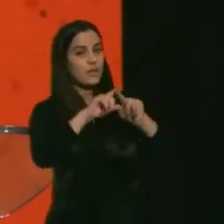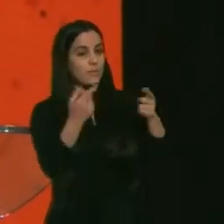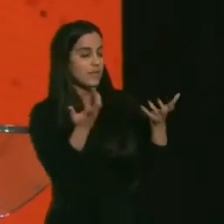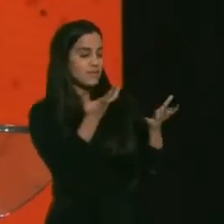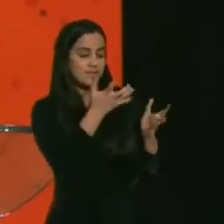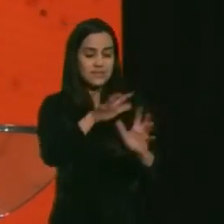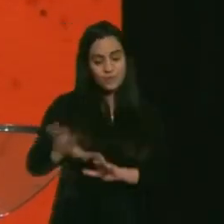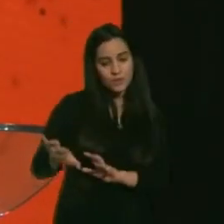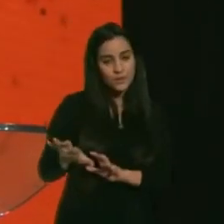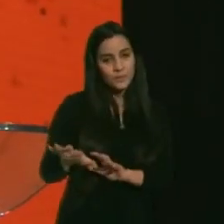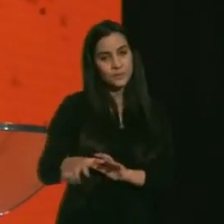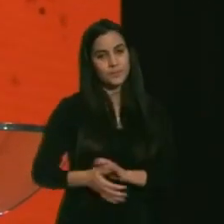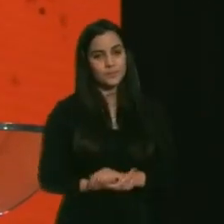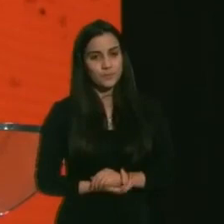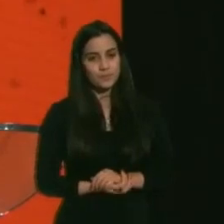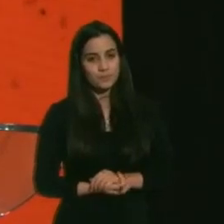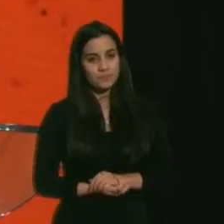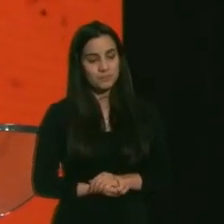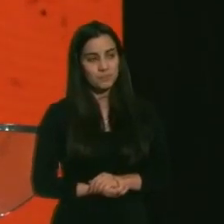rejeita o convite.